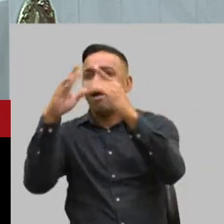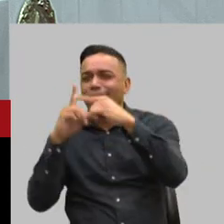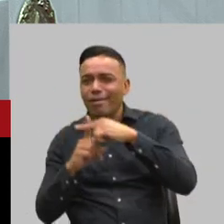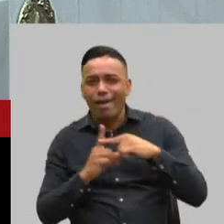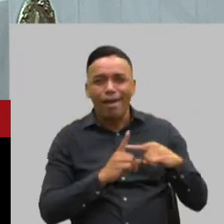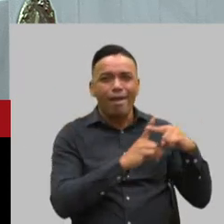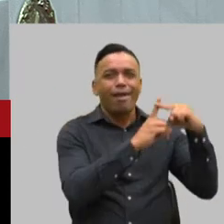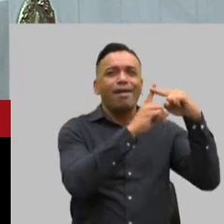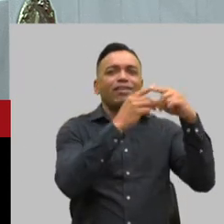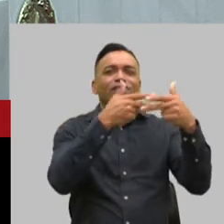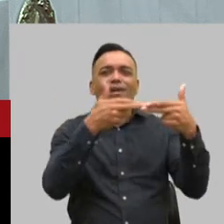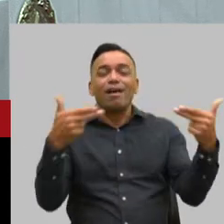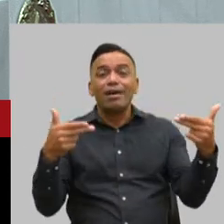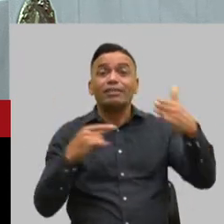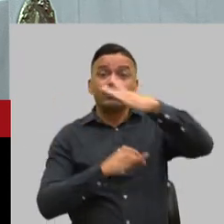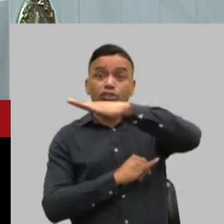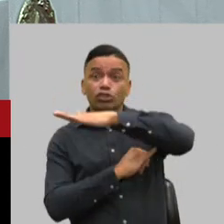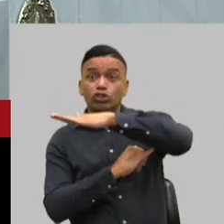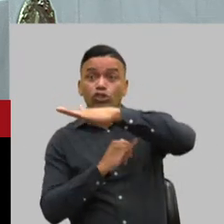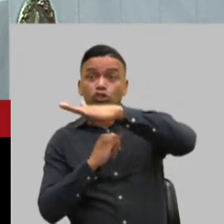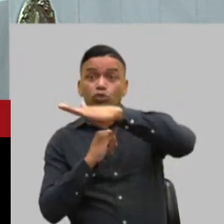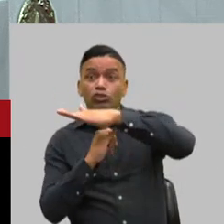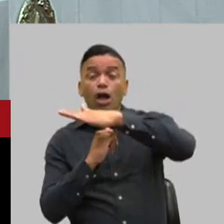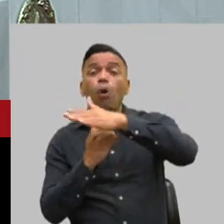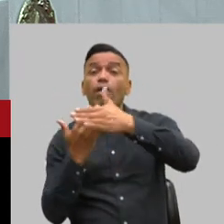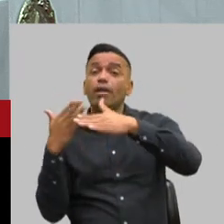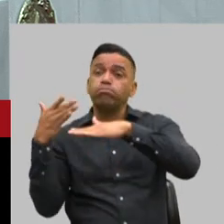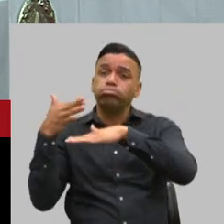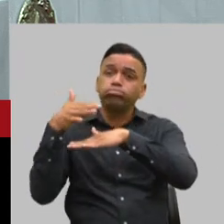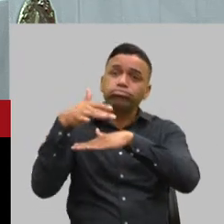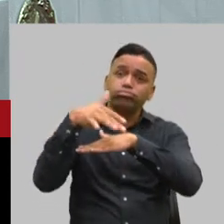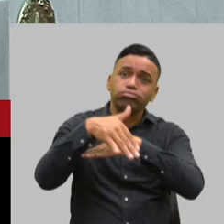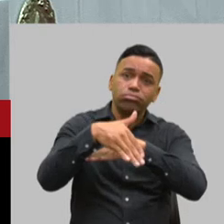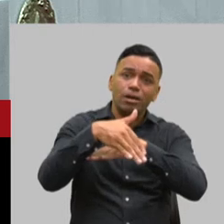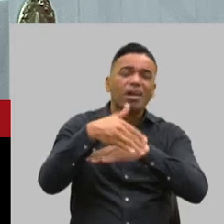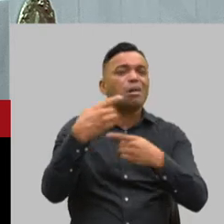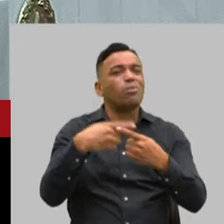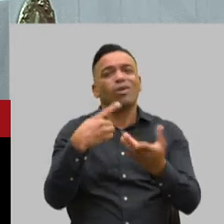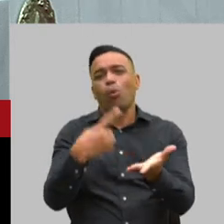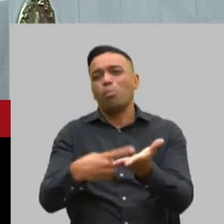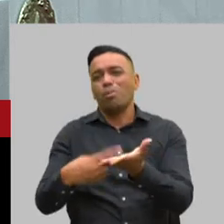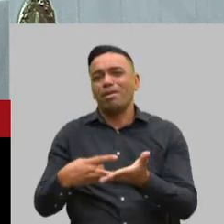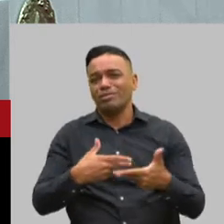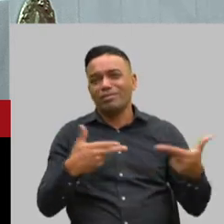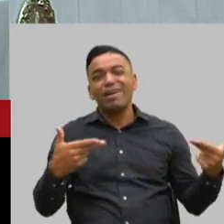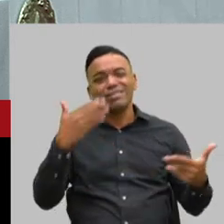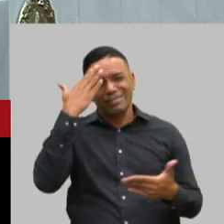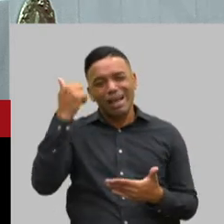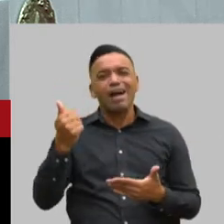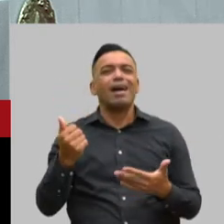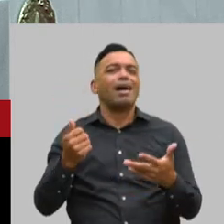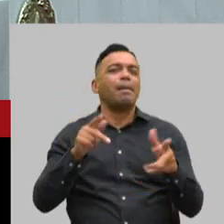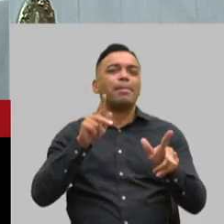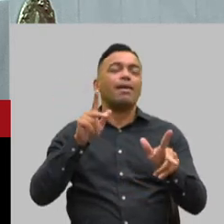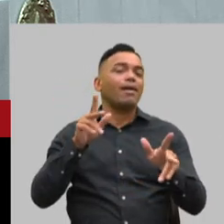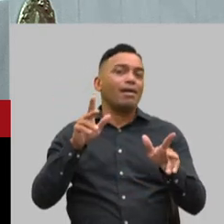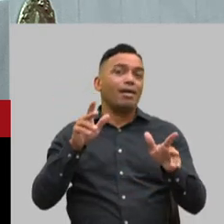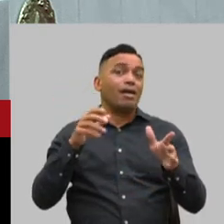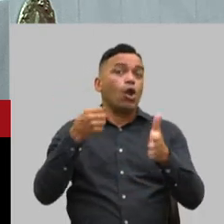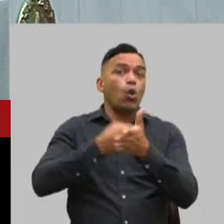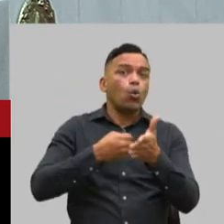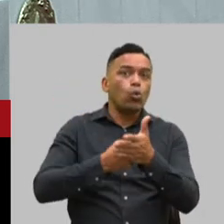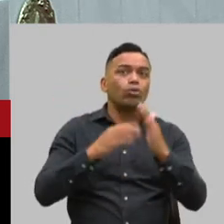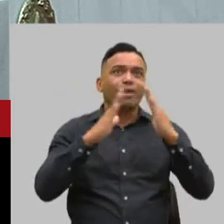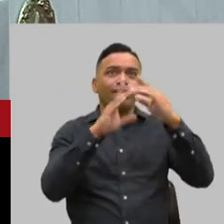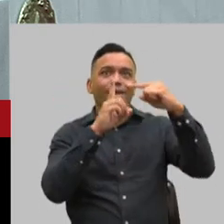instituições que gostariam de estar aqui conosco e não puderam pelas tarefas que têm. O senhor sabe como é a vida pastoral, como são as vidas nas paróquias,